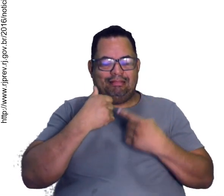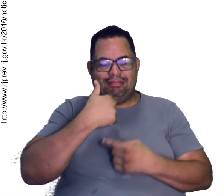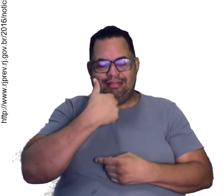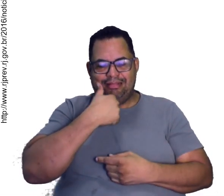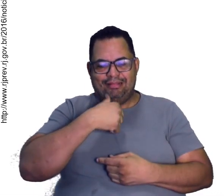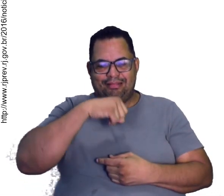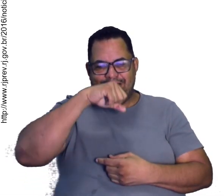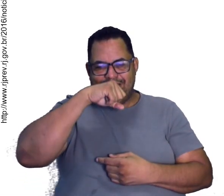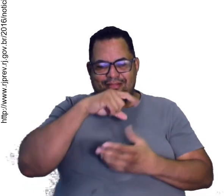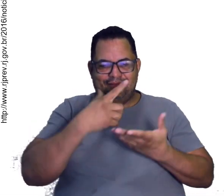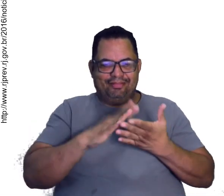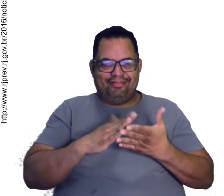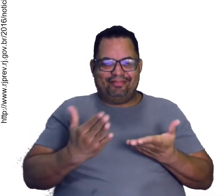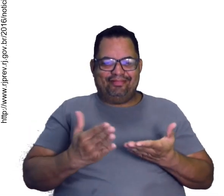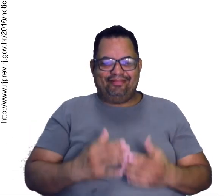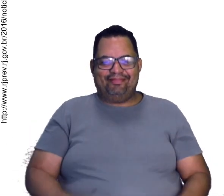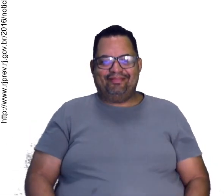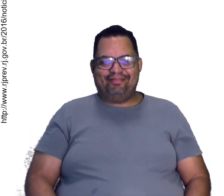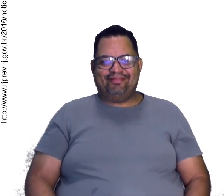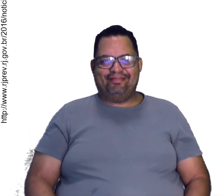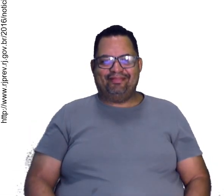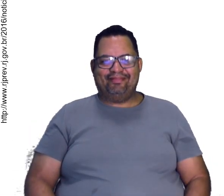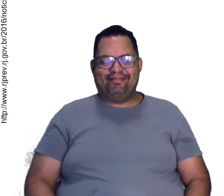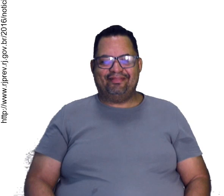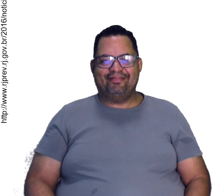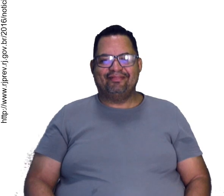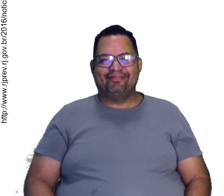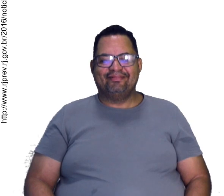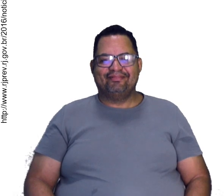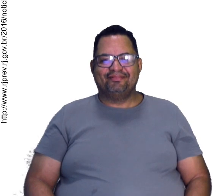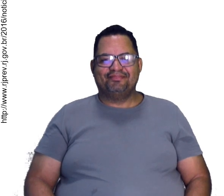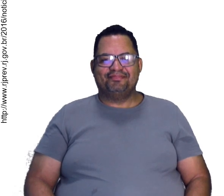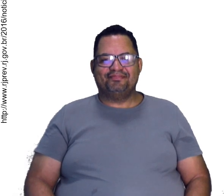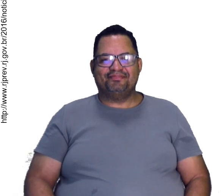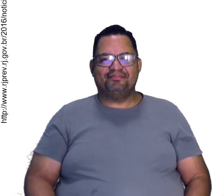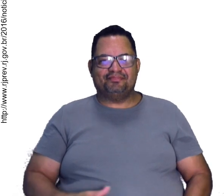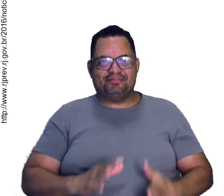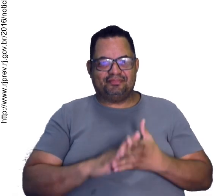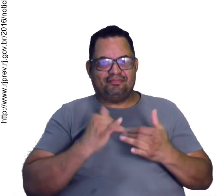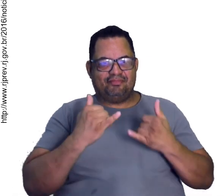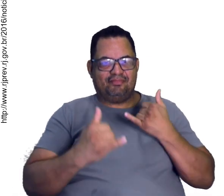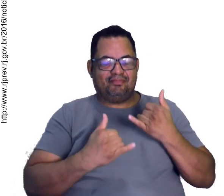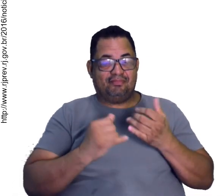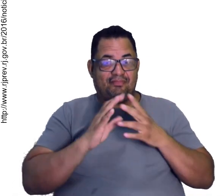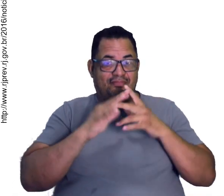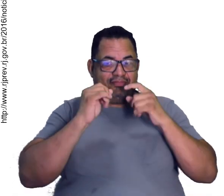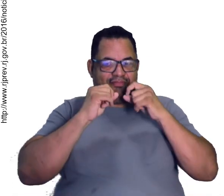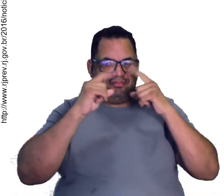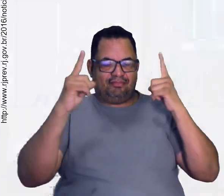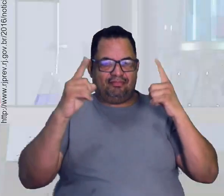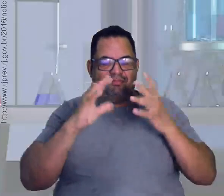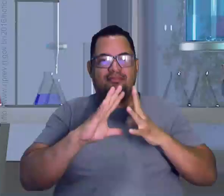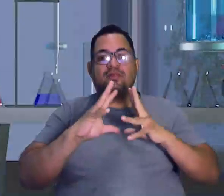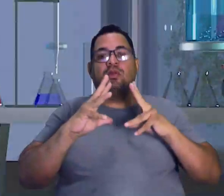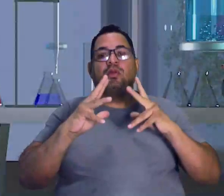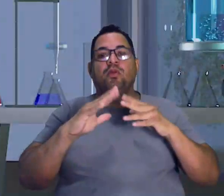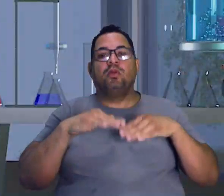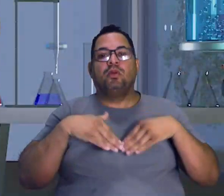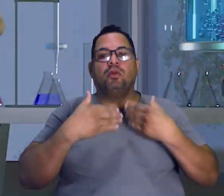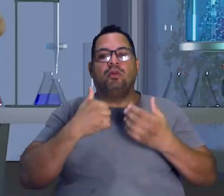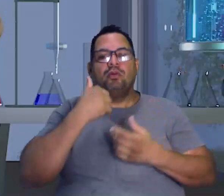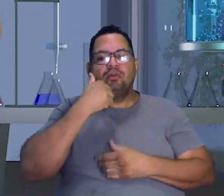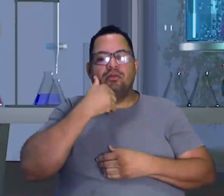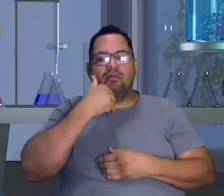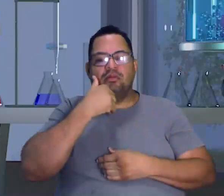tinha o quê? Uma massa muito grande, né, professora Sabrina? Então, isso é a paródiazinha só para despertar. Ó. Toda vida que a mãe